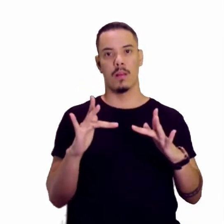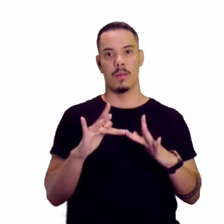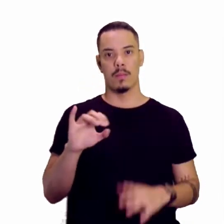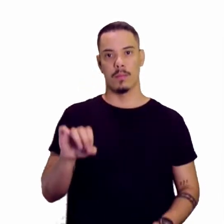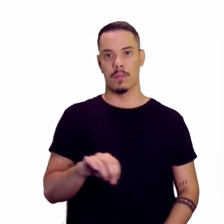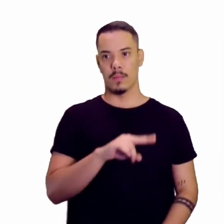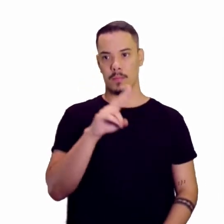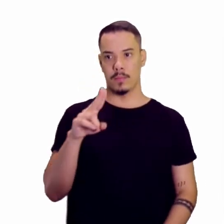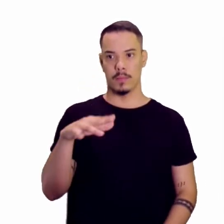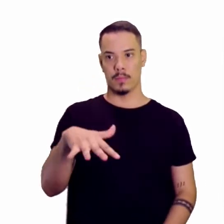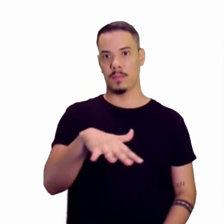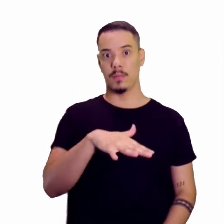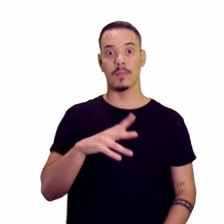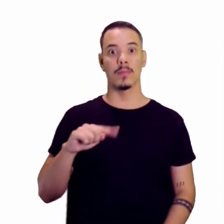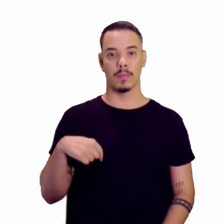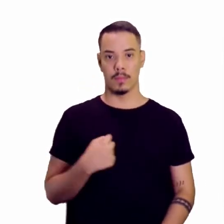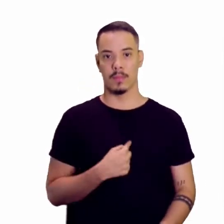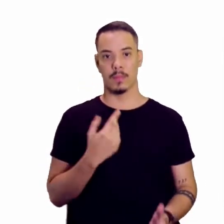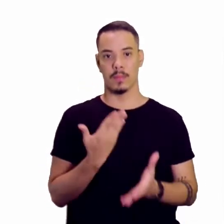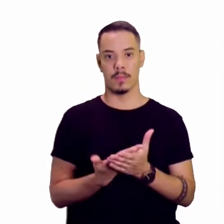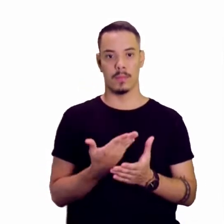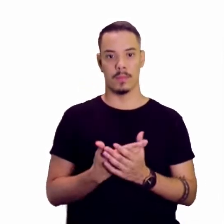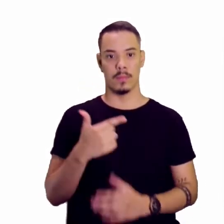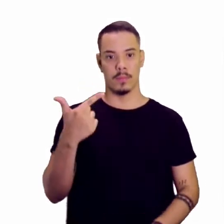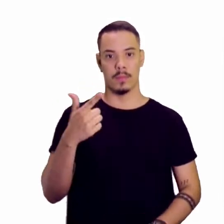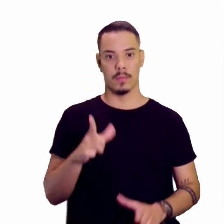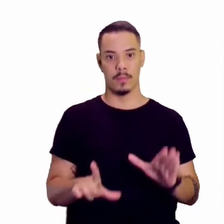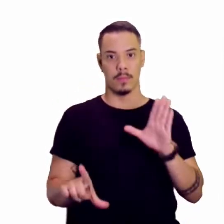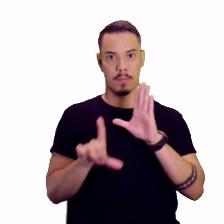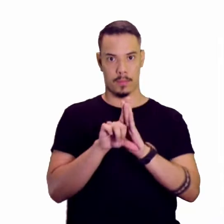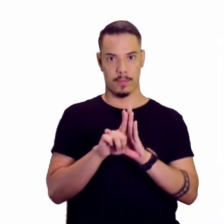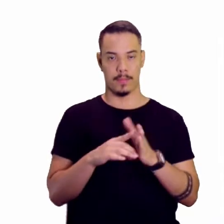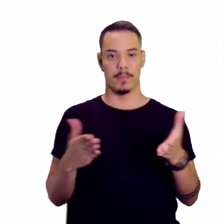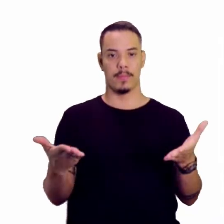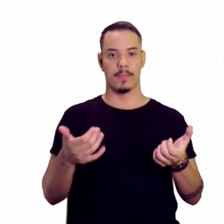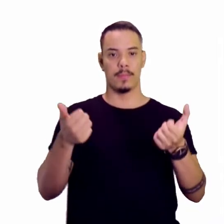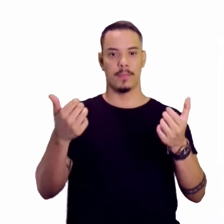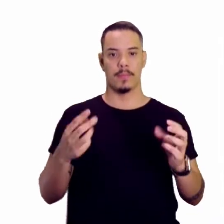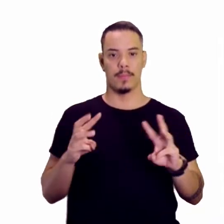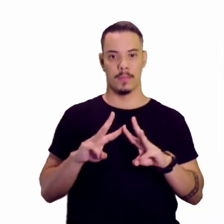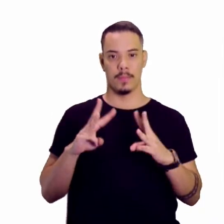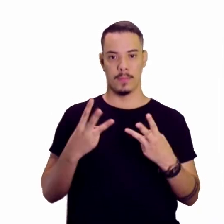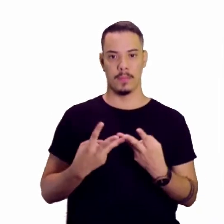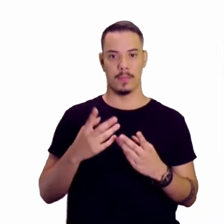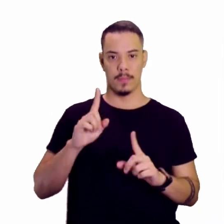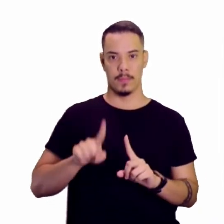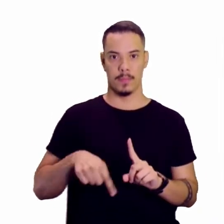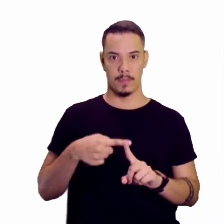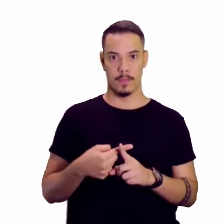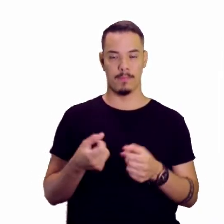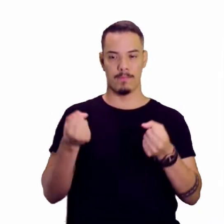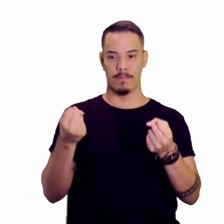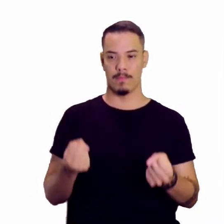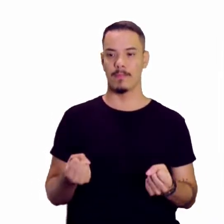né, Décio? A gente estuda aqui na segunda lei. Justamente. E aí hoje vamos falar de massa e peso. A gente fala muito,